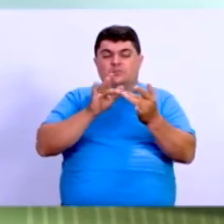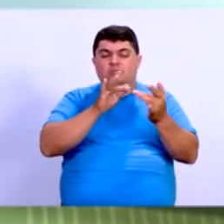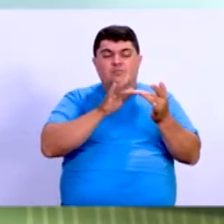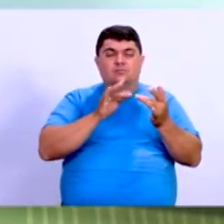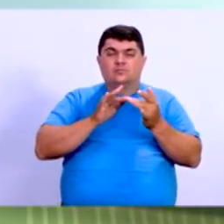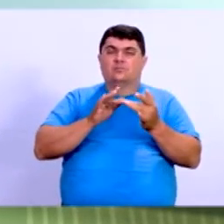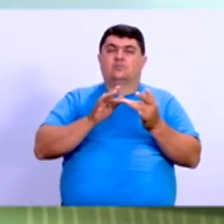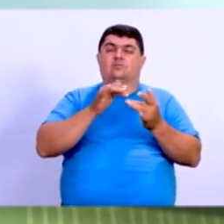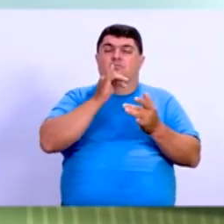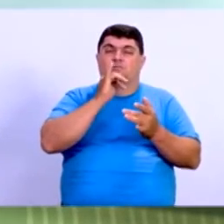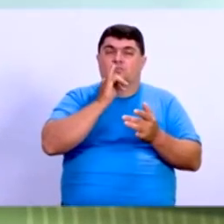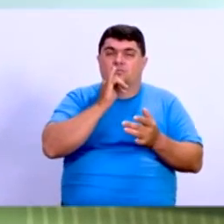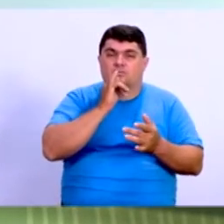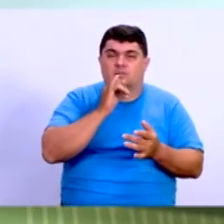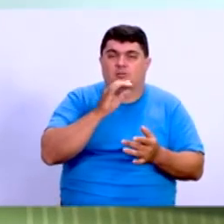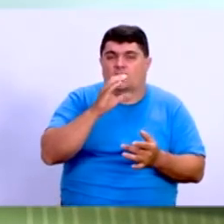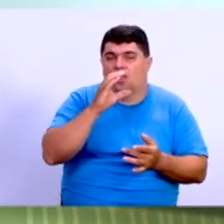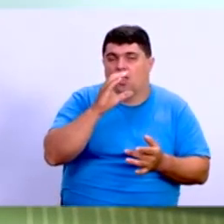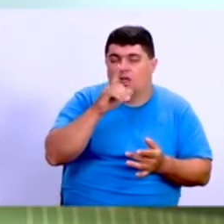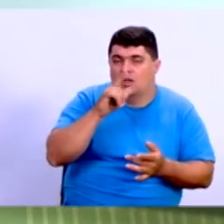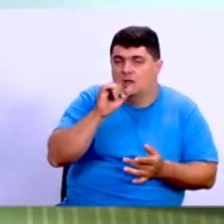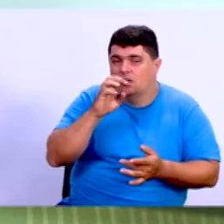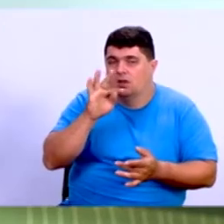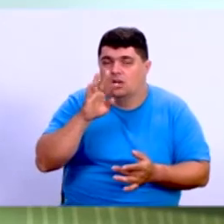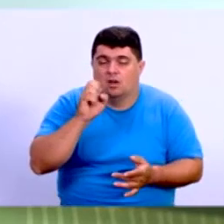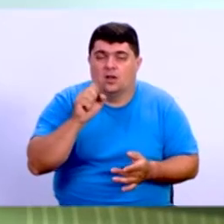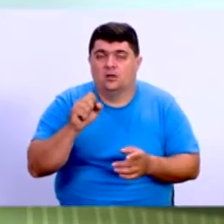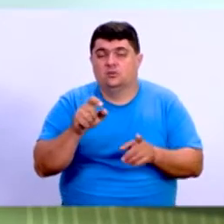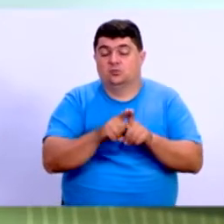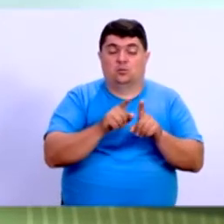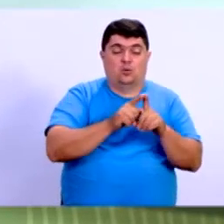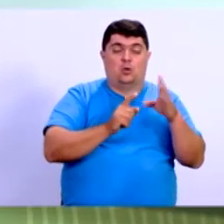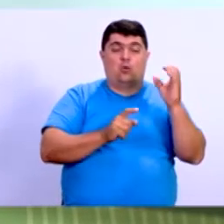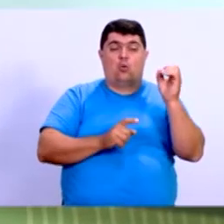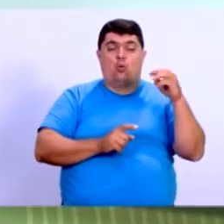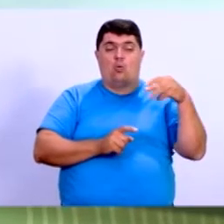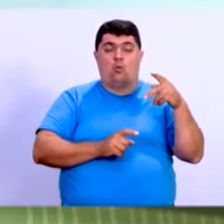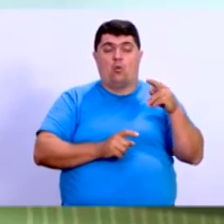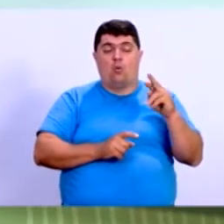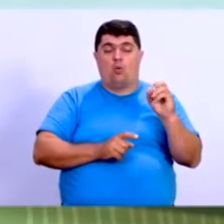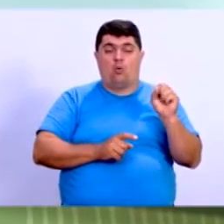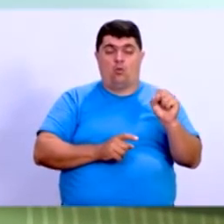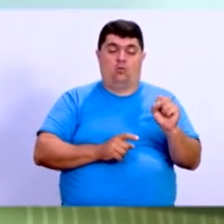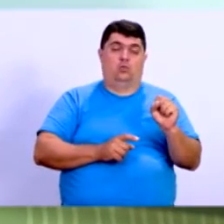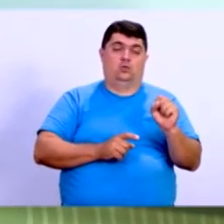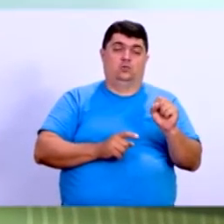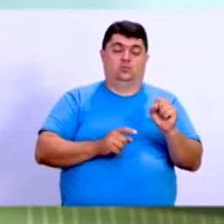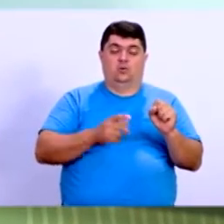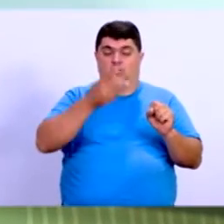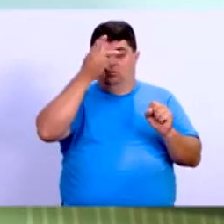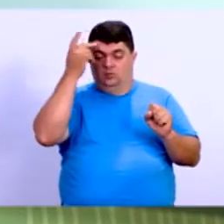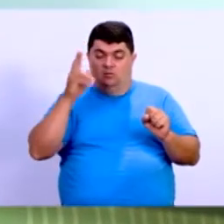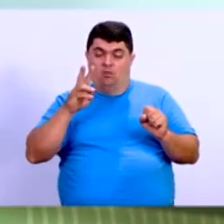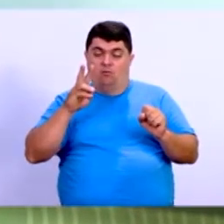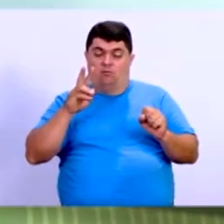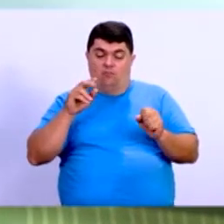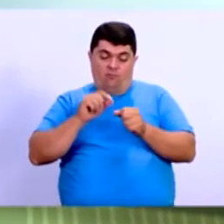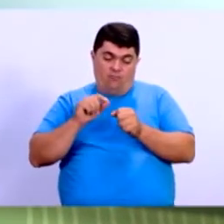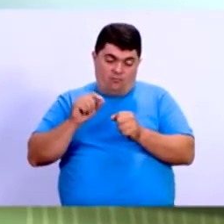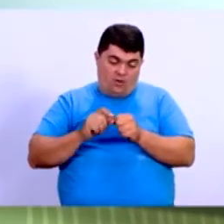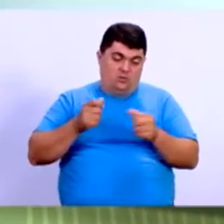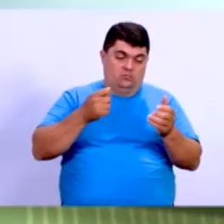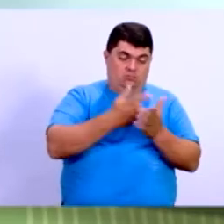exemplo, cliente e compras, né? O cliente faz compras,